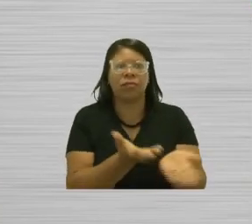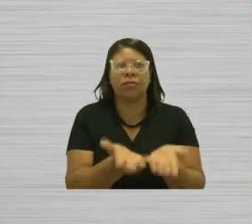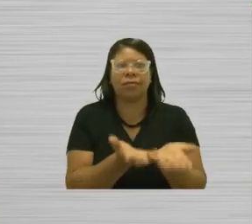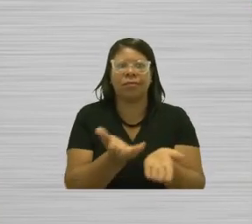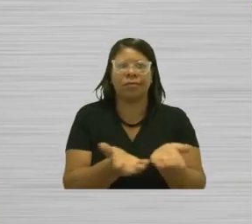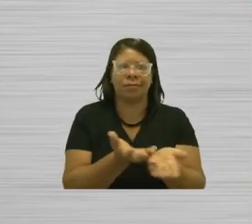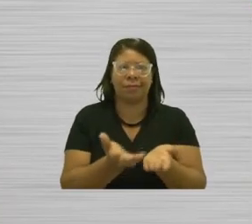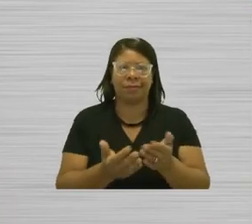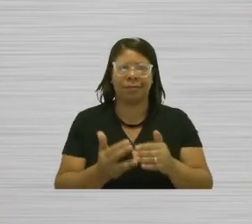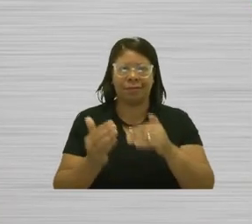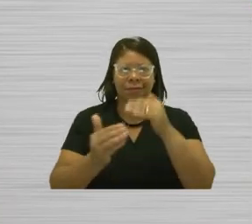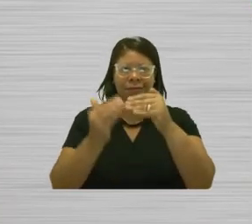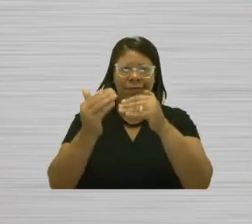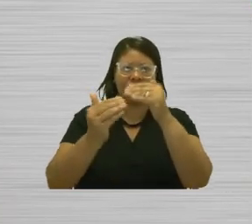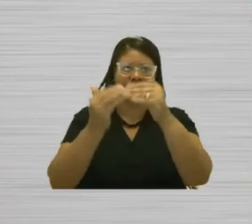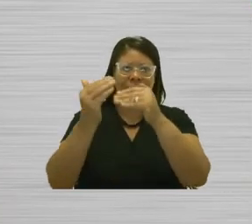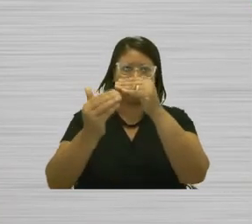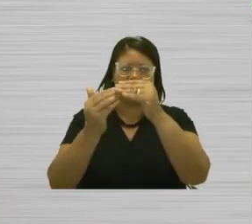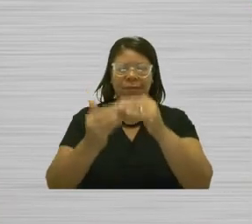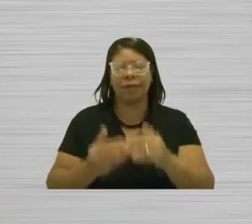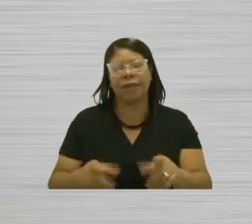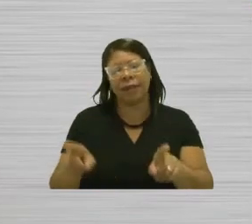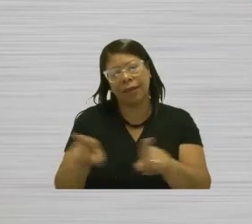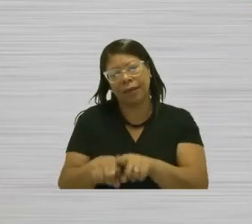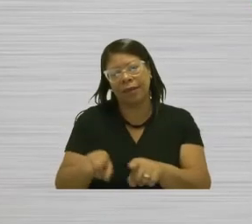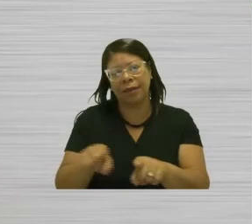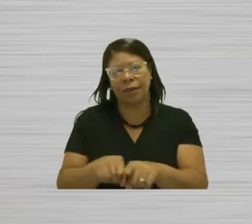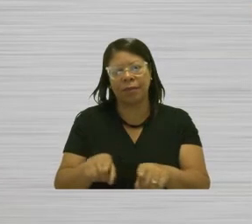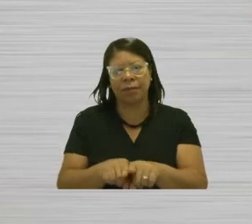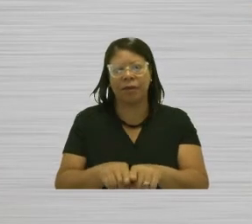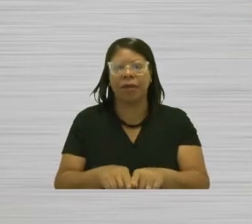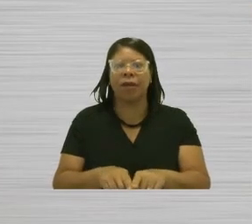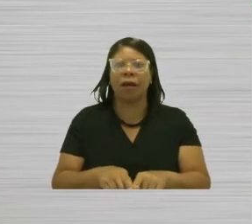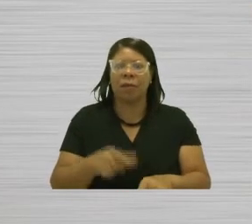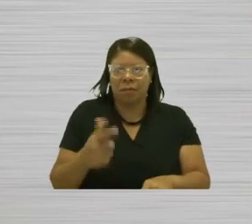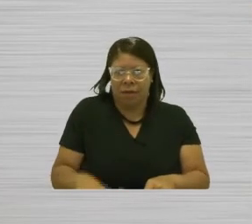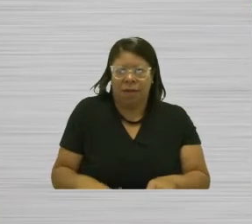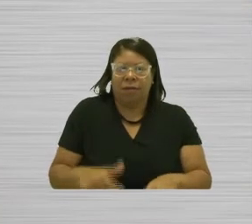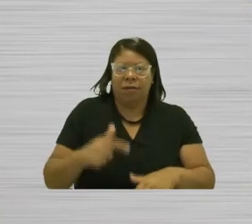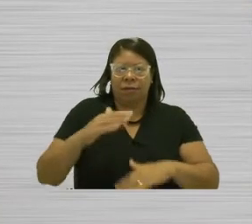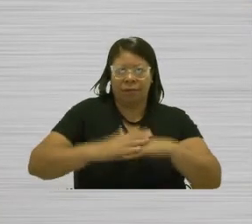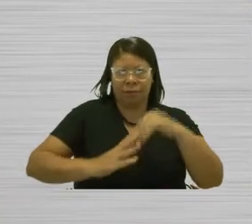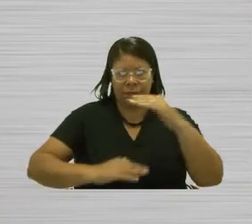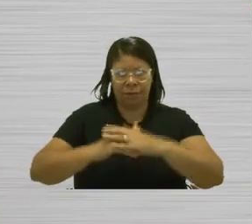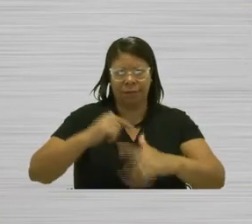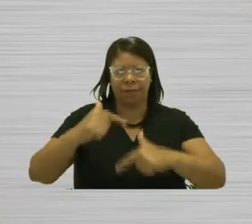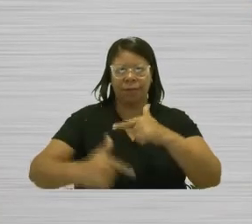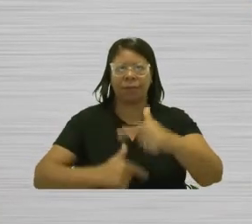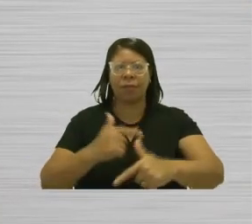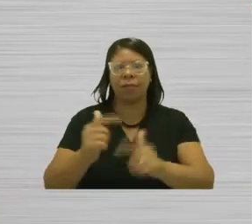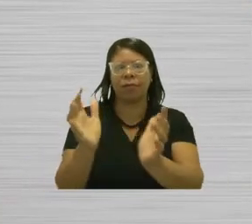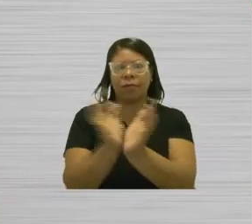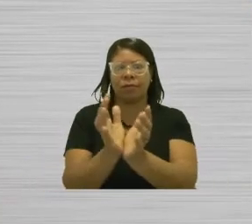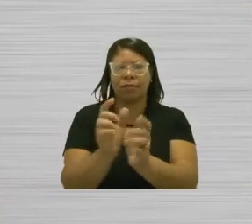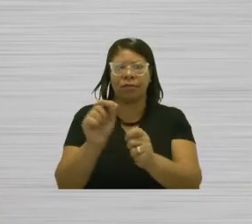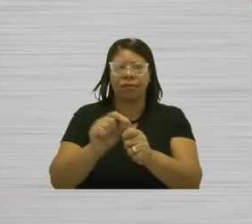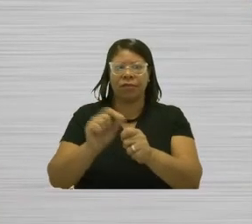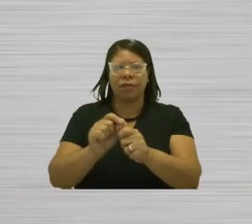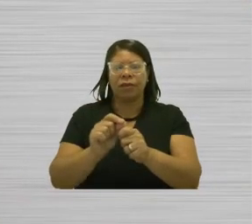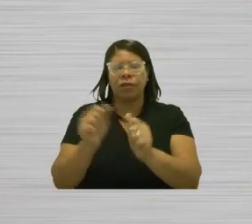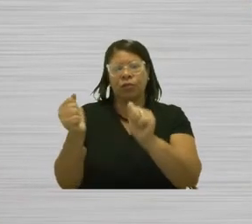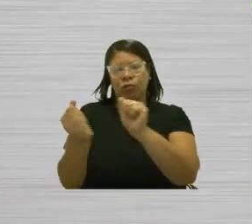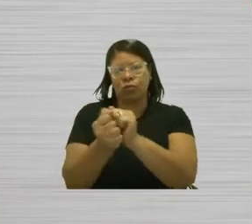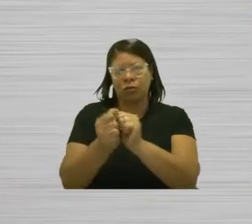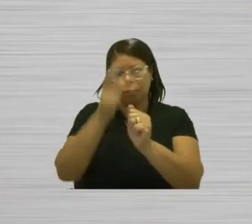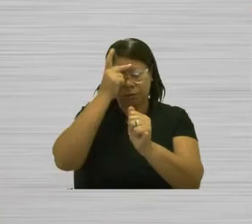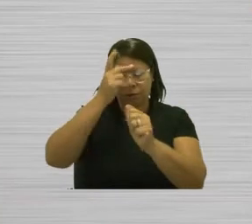pacientes em acompanhamento no serviço, nós temos ações que a equipe faz junto à